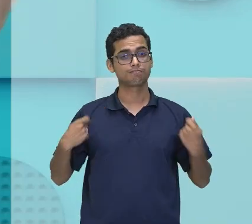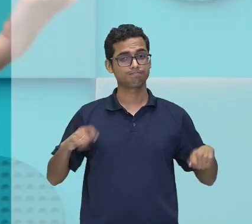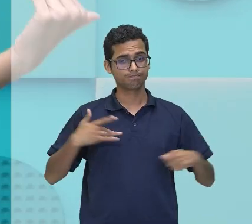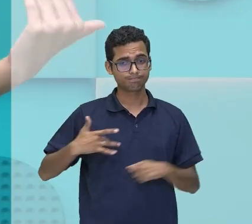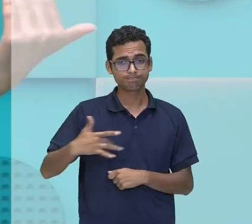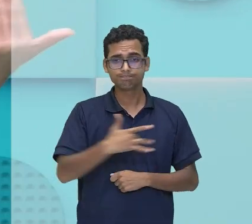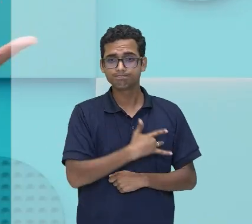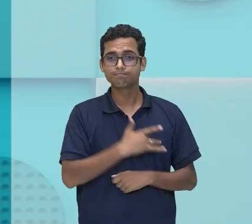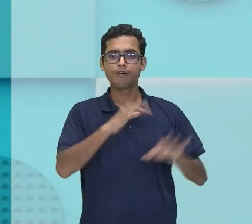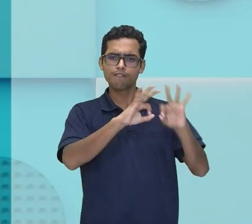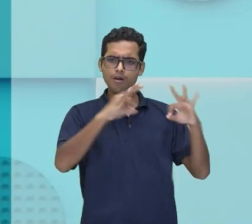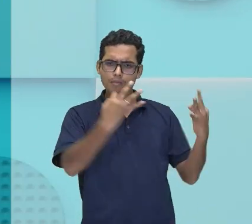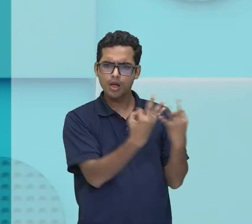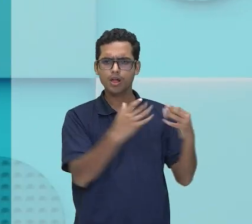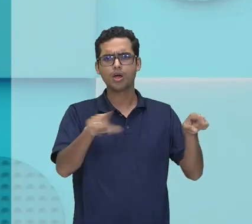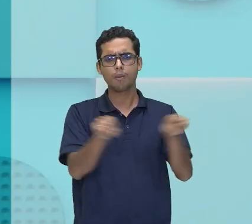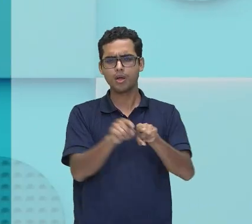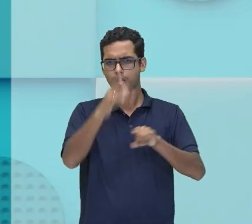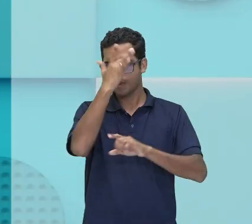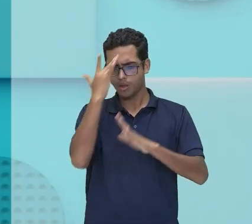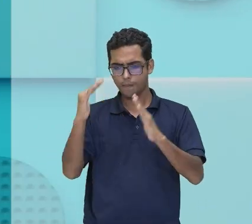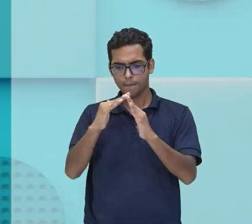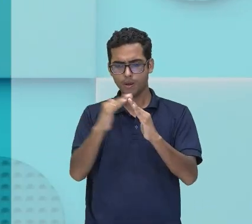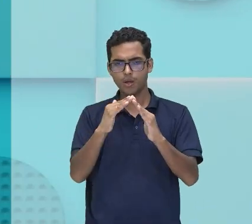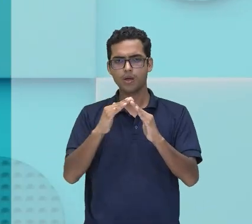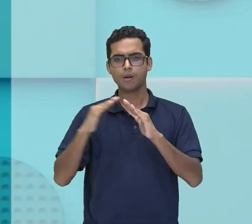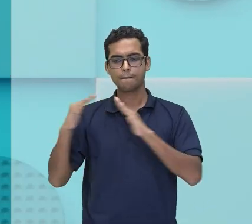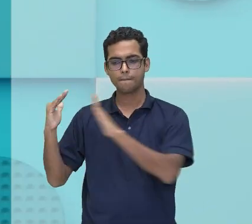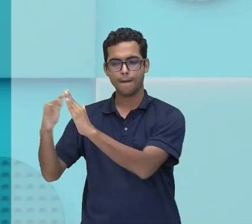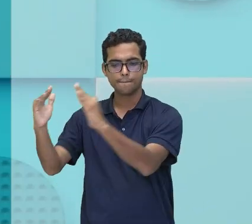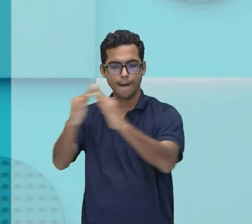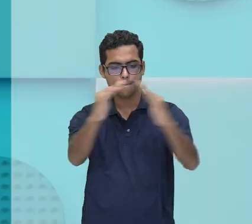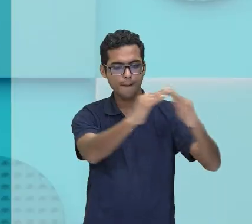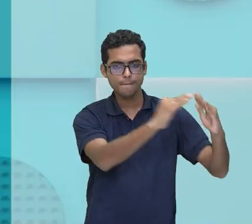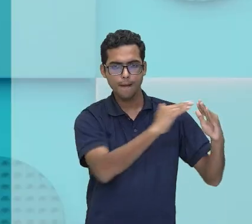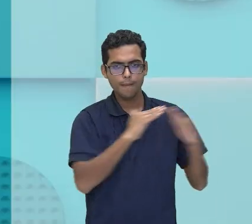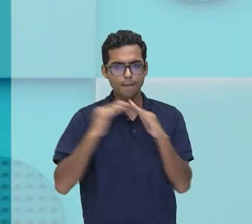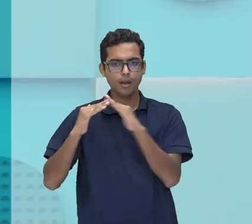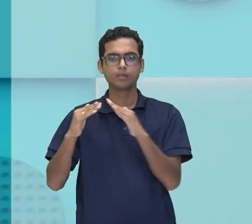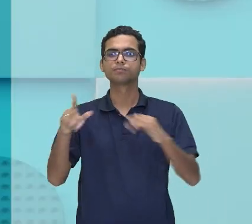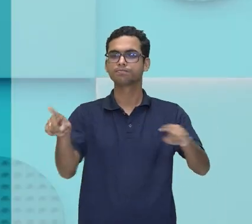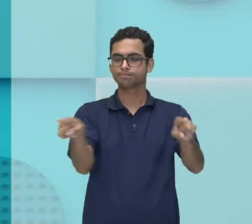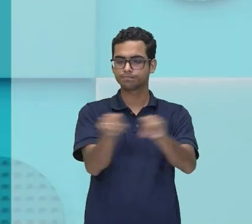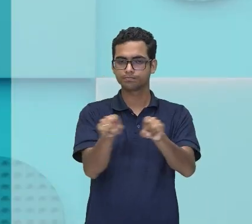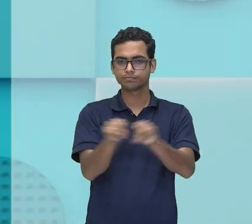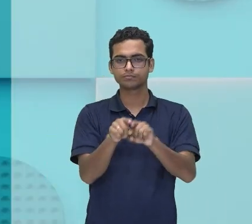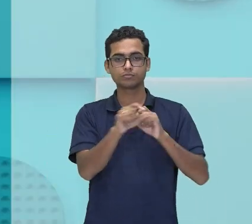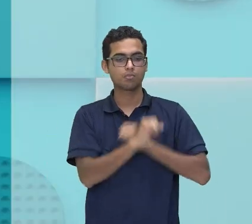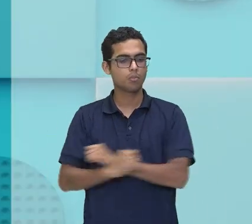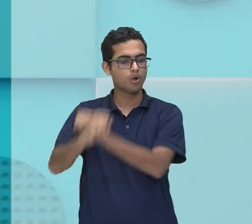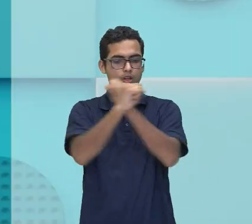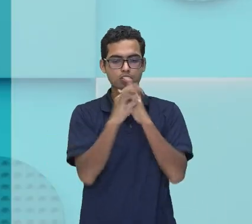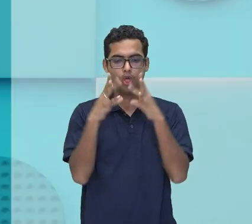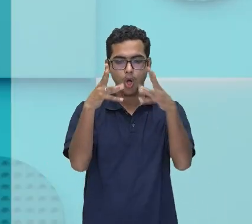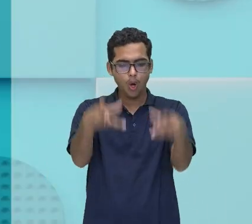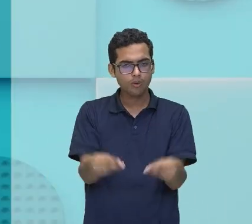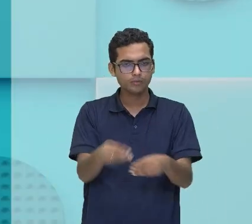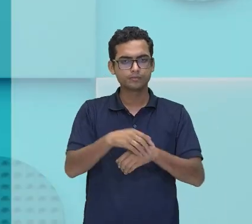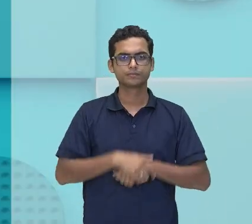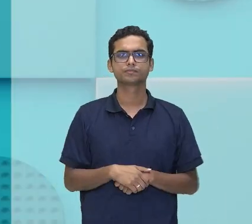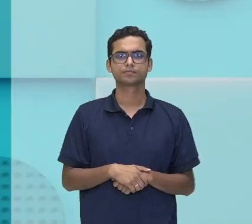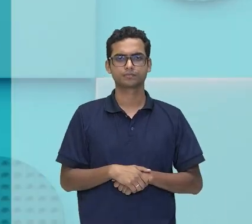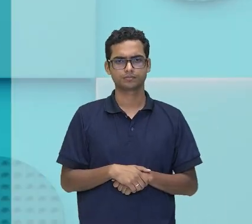e todos que moram ao meu redor. Porque se eu não faço a parte, meu vizinho faz a parte. Não deixa a água acumulada, limpa todos